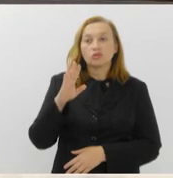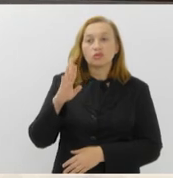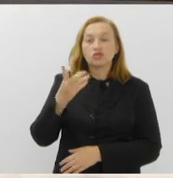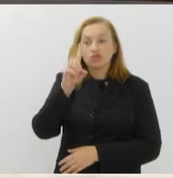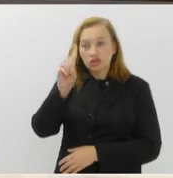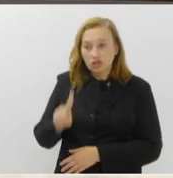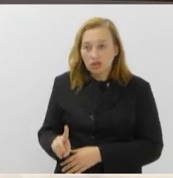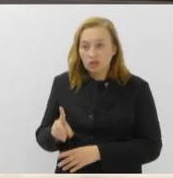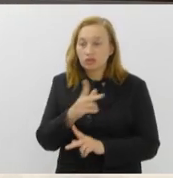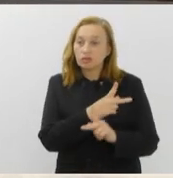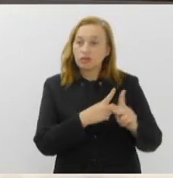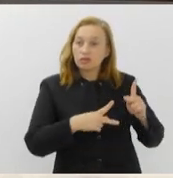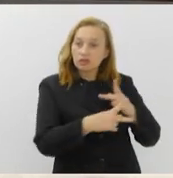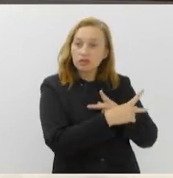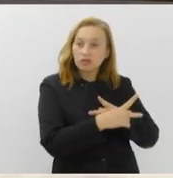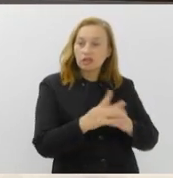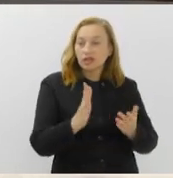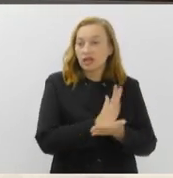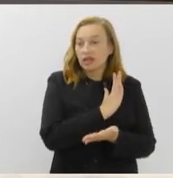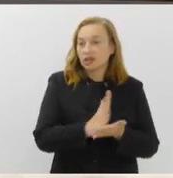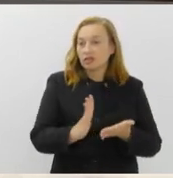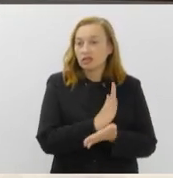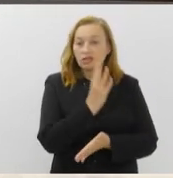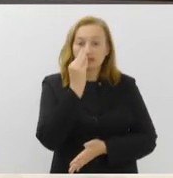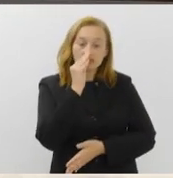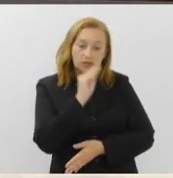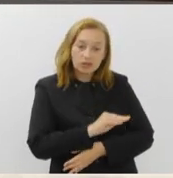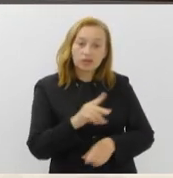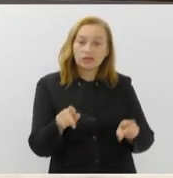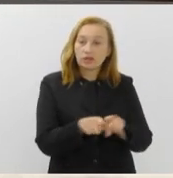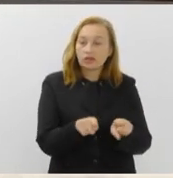são muitas vezes negados também a essa